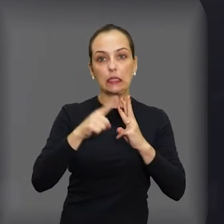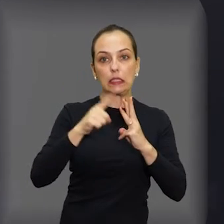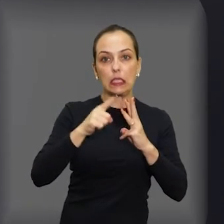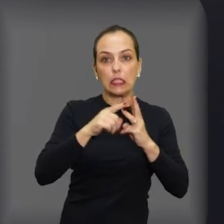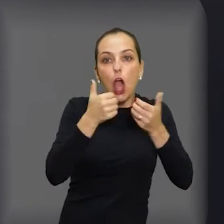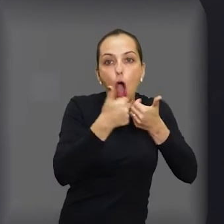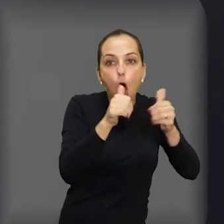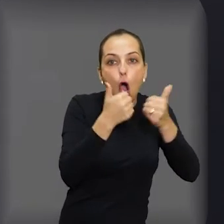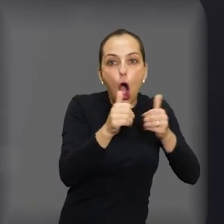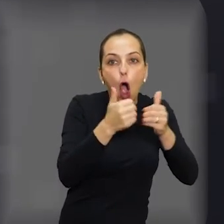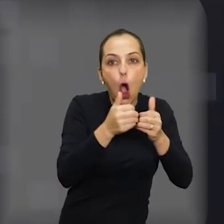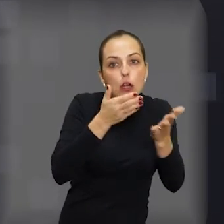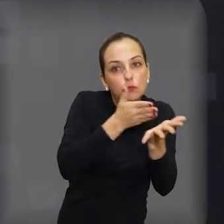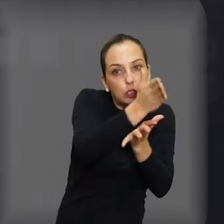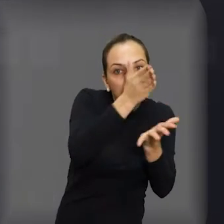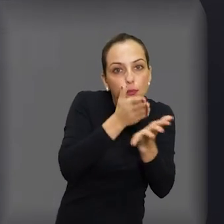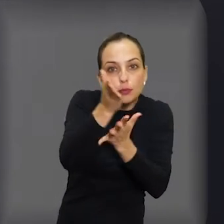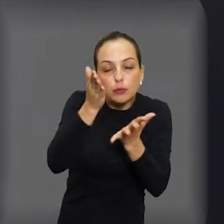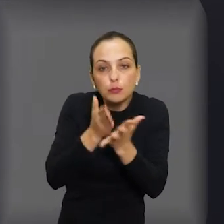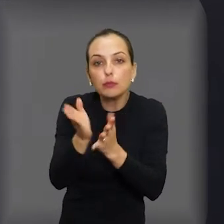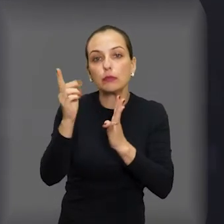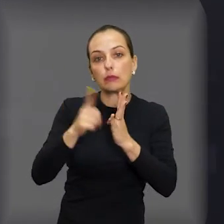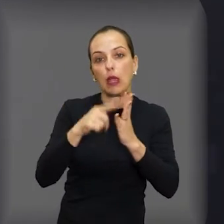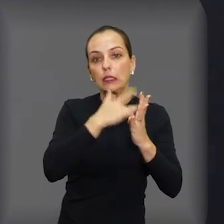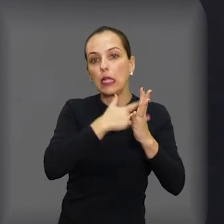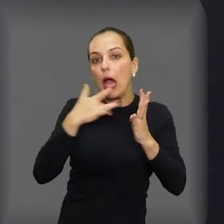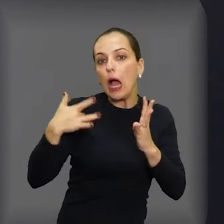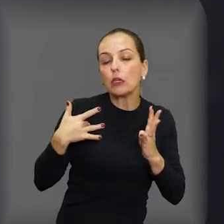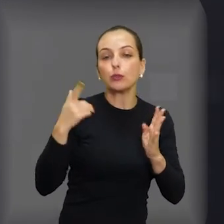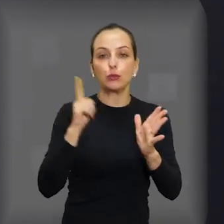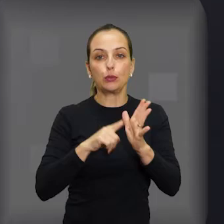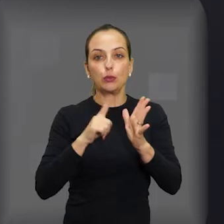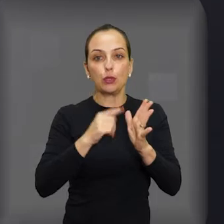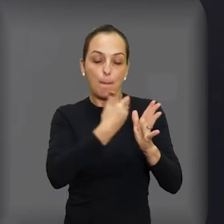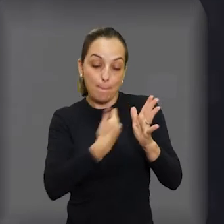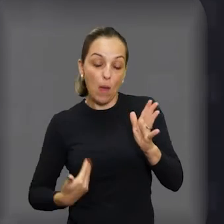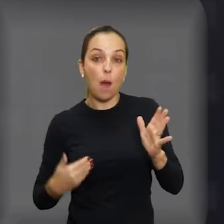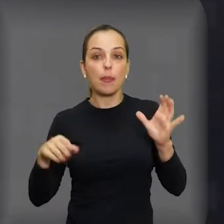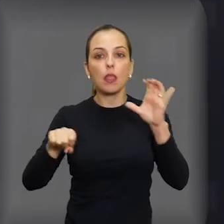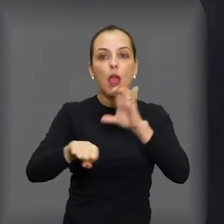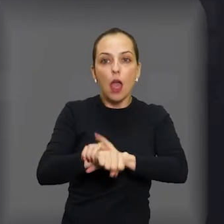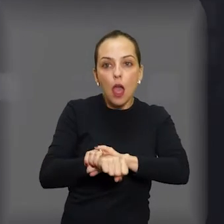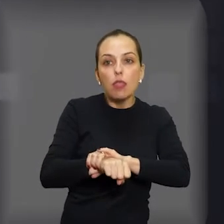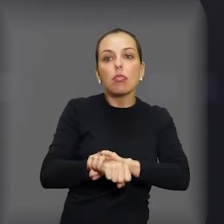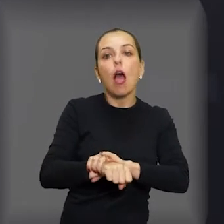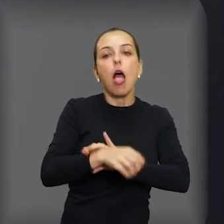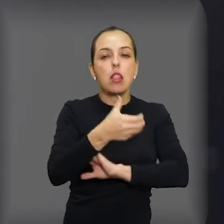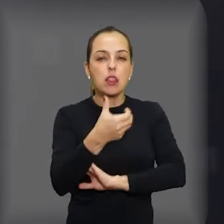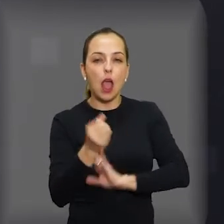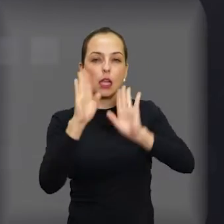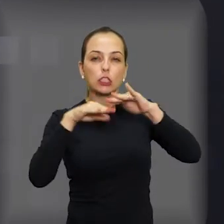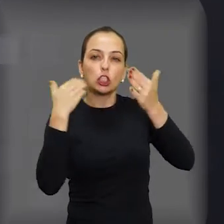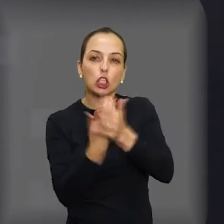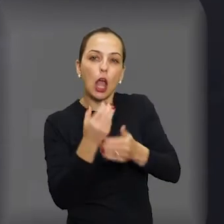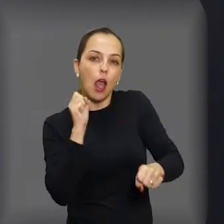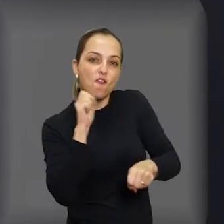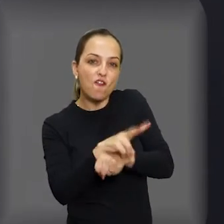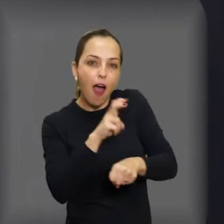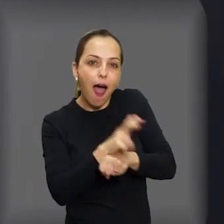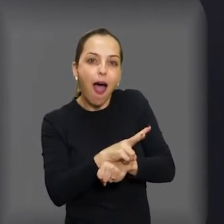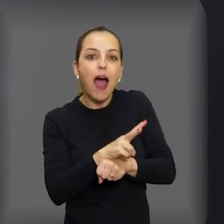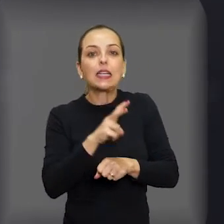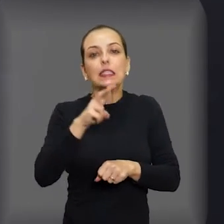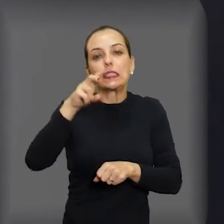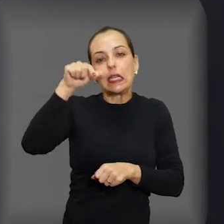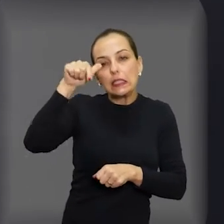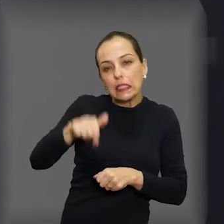adequada, saneamento básico, linhas de ônibus nos bairros mais periféricos, saúde,